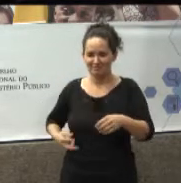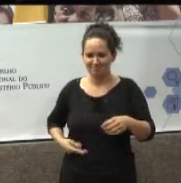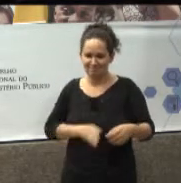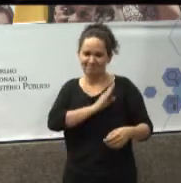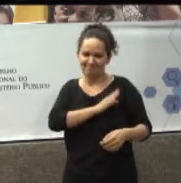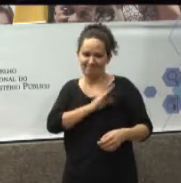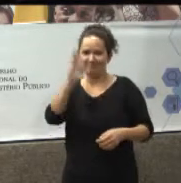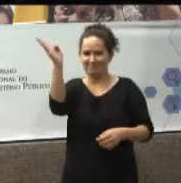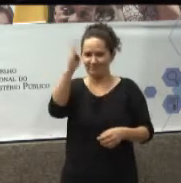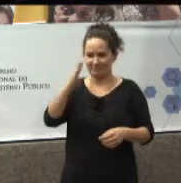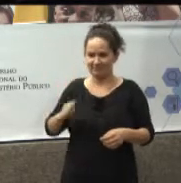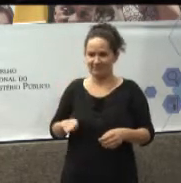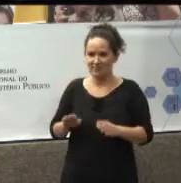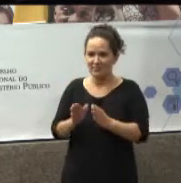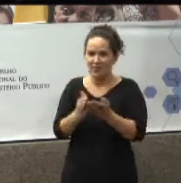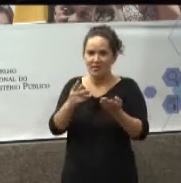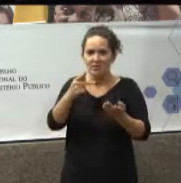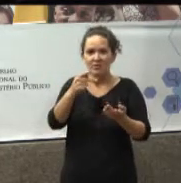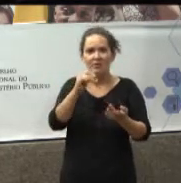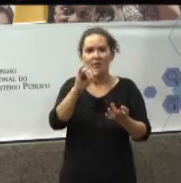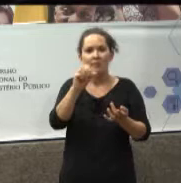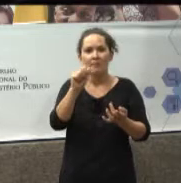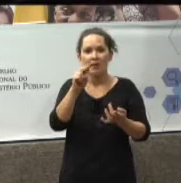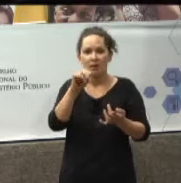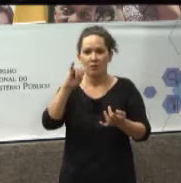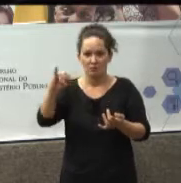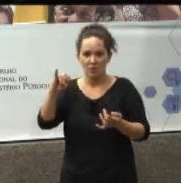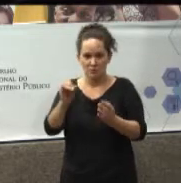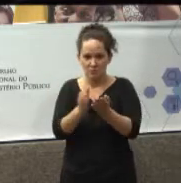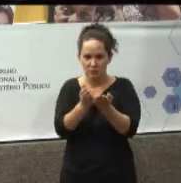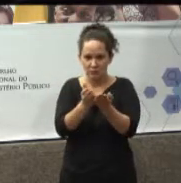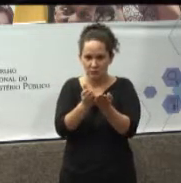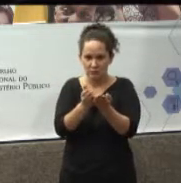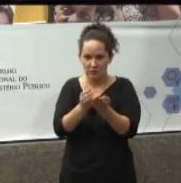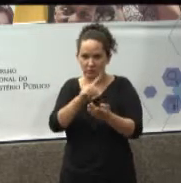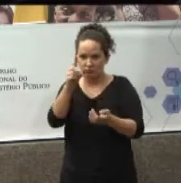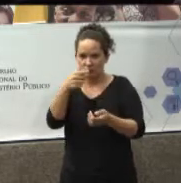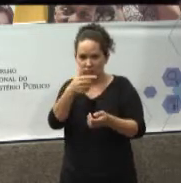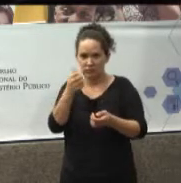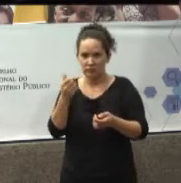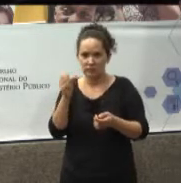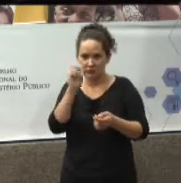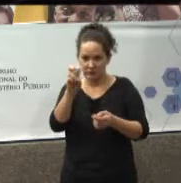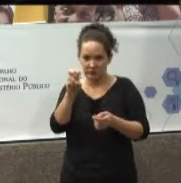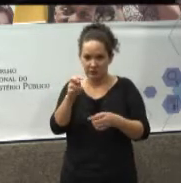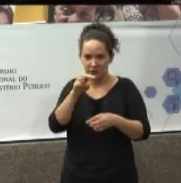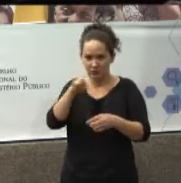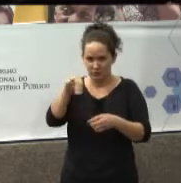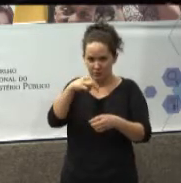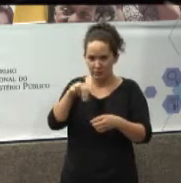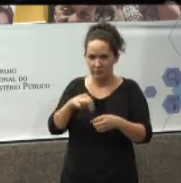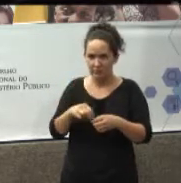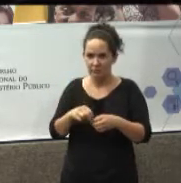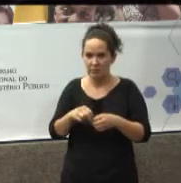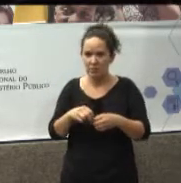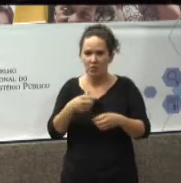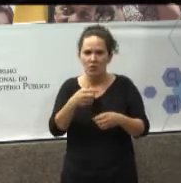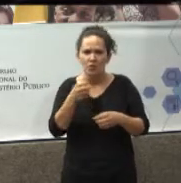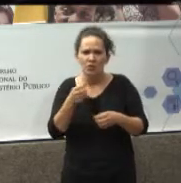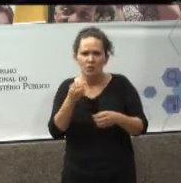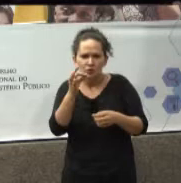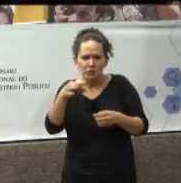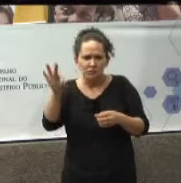do brasil está na revista piauí do dia 25 de novembro uma matéria de irc de 12 páginas sobre a atuação do ministério público